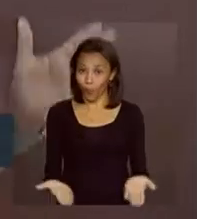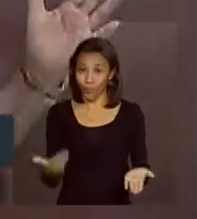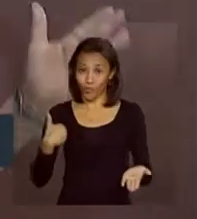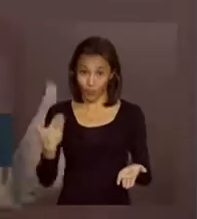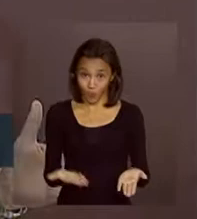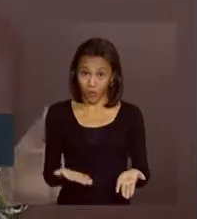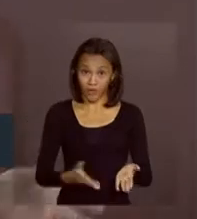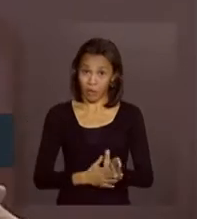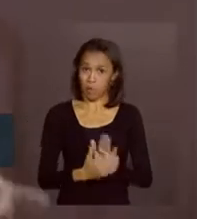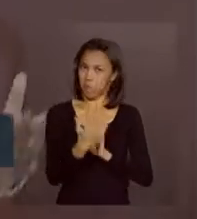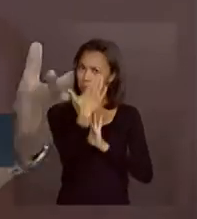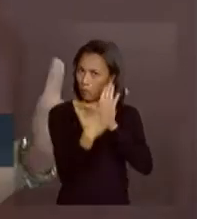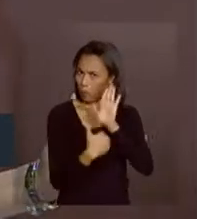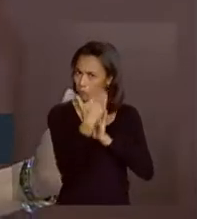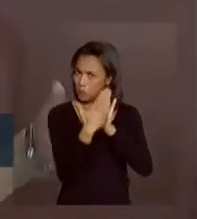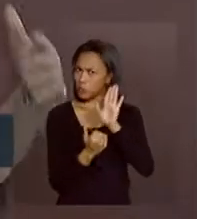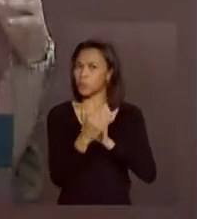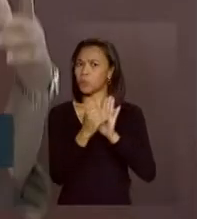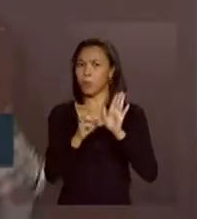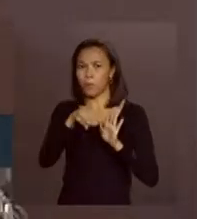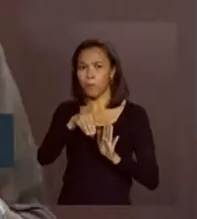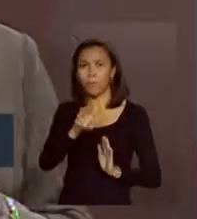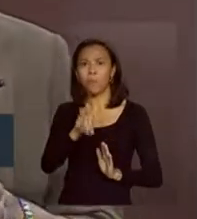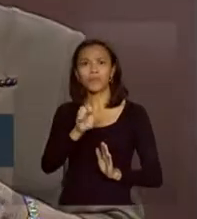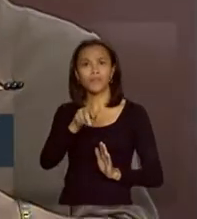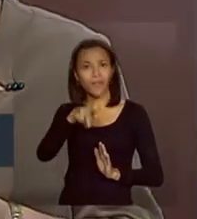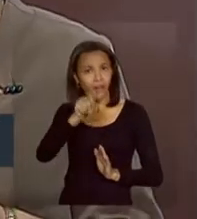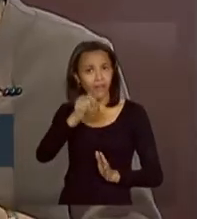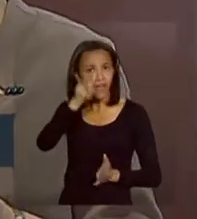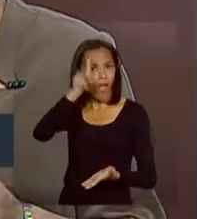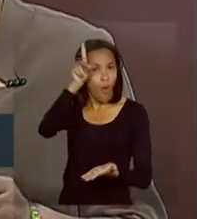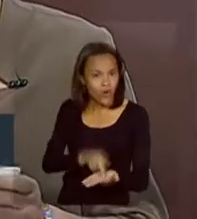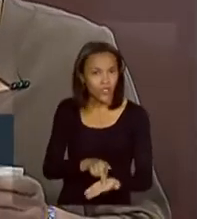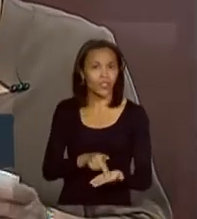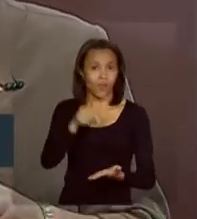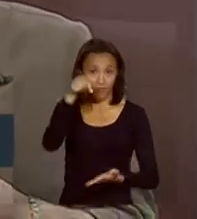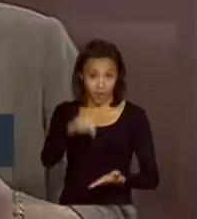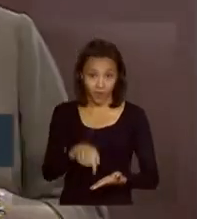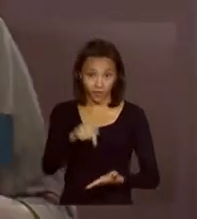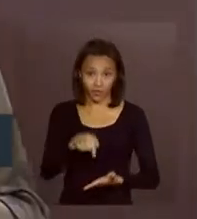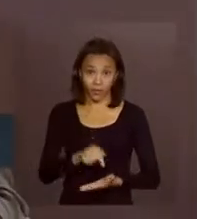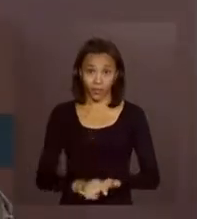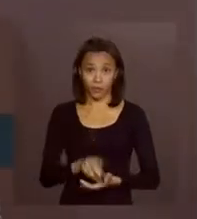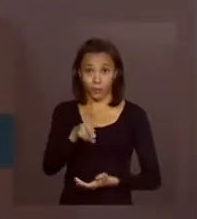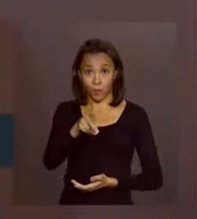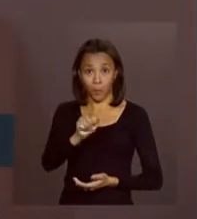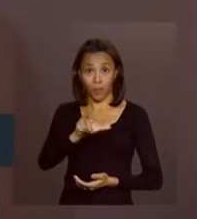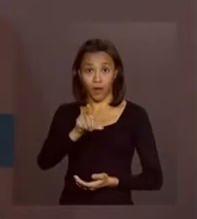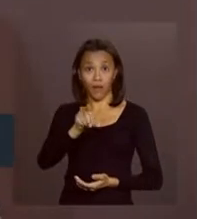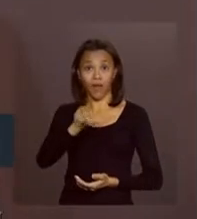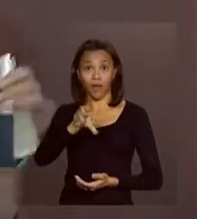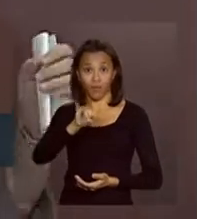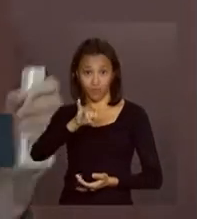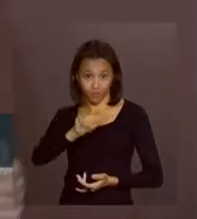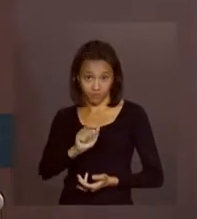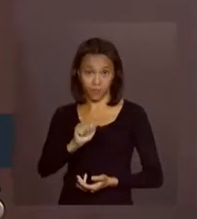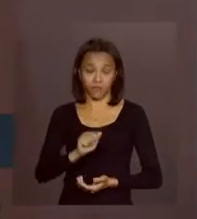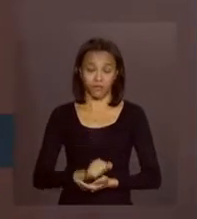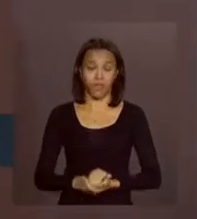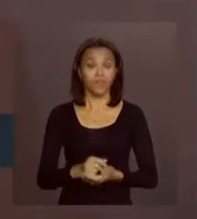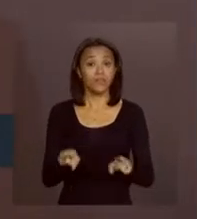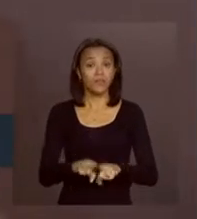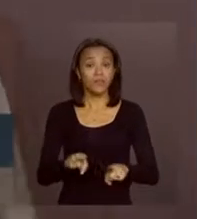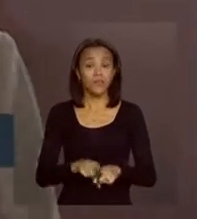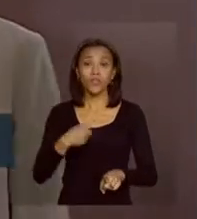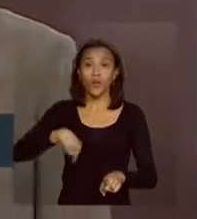numa obra moderna original que é o Palácio do Planalto e ao mesmo tempo estamos